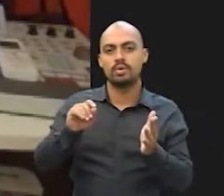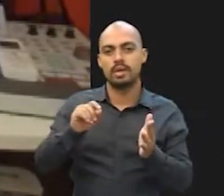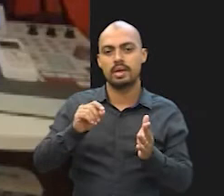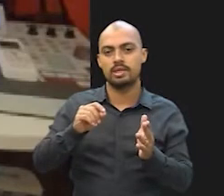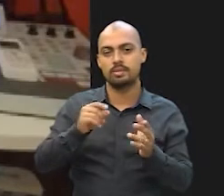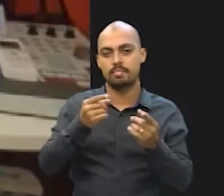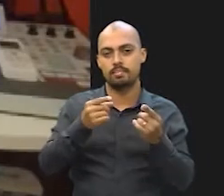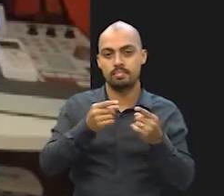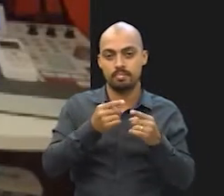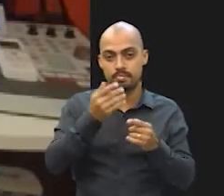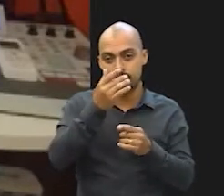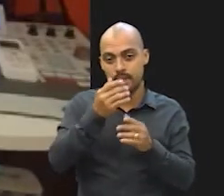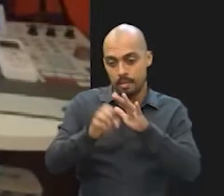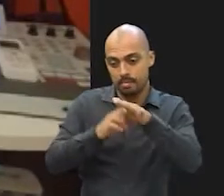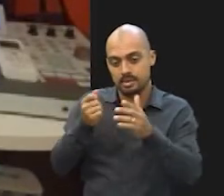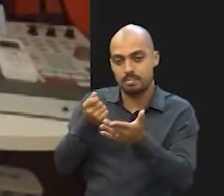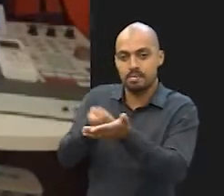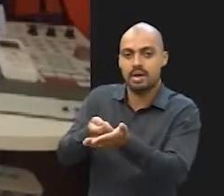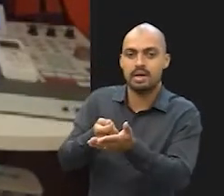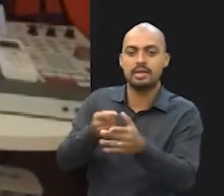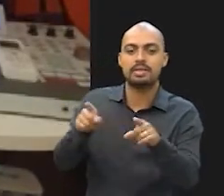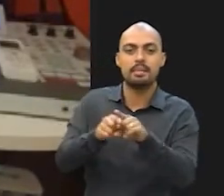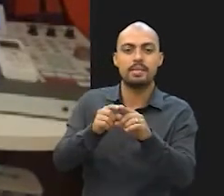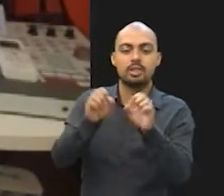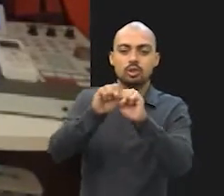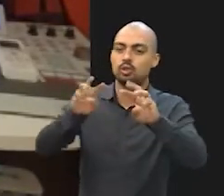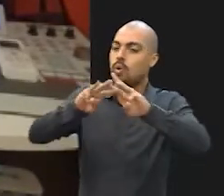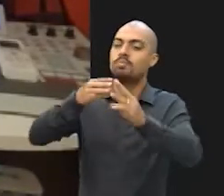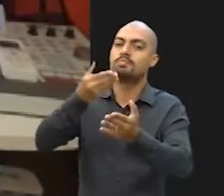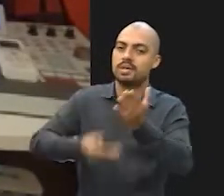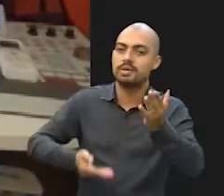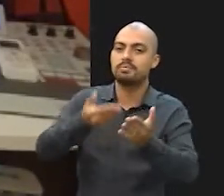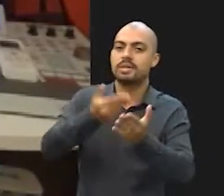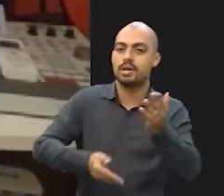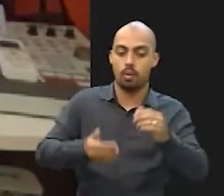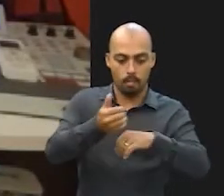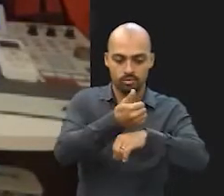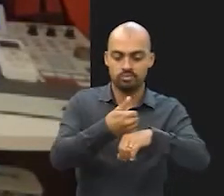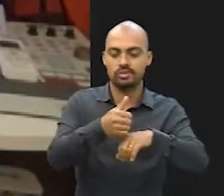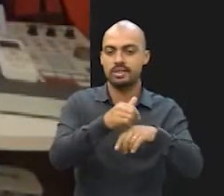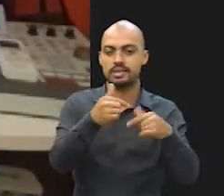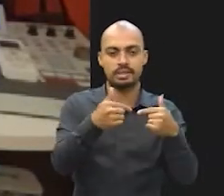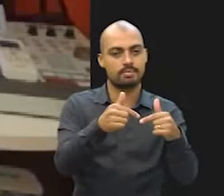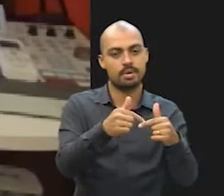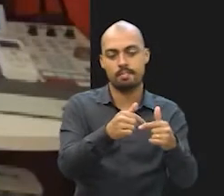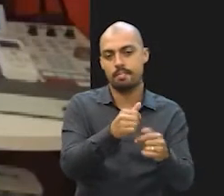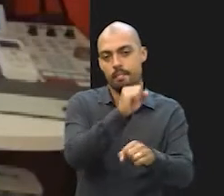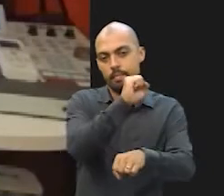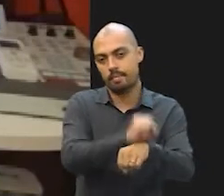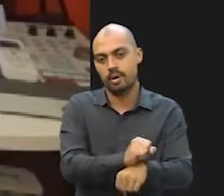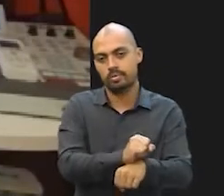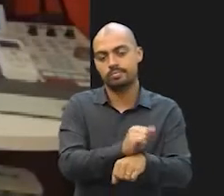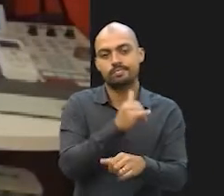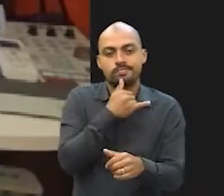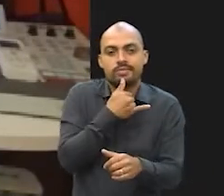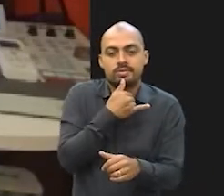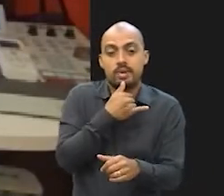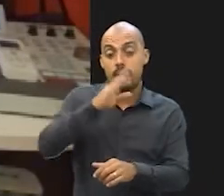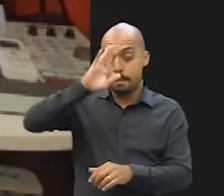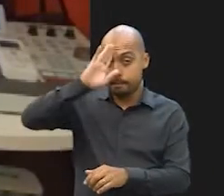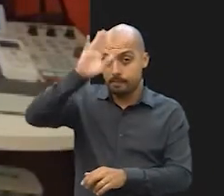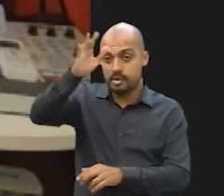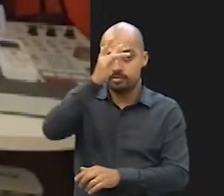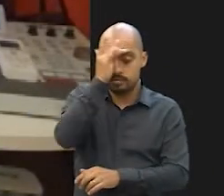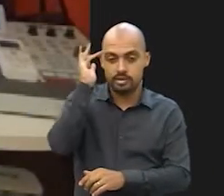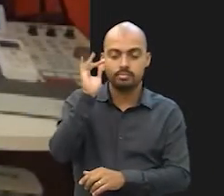patrocínios, perdeu shows. Muitos profissionais ligados a esses artistas também deixaram de trabalhar, infelizmente. Principalmente aqueles que trabalham